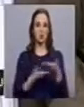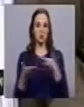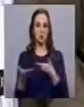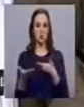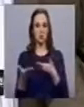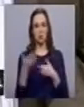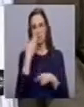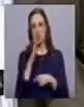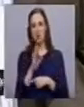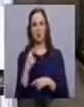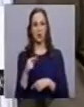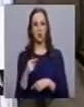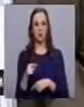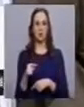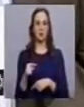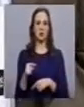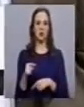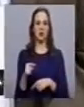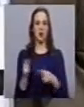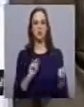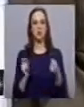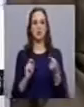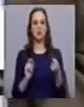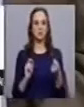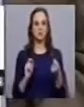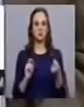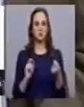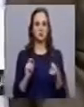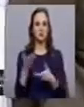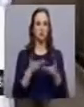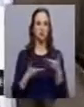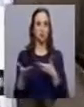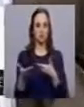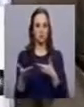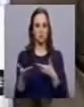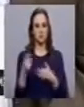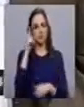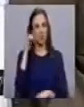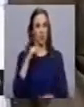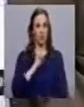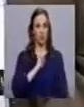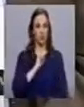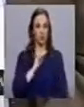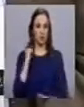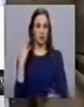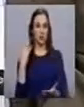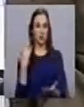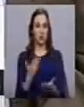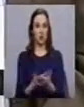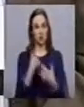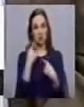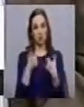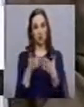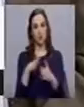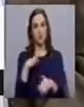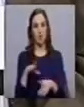exemplo? Houve ali uma, digamos, em cima da mesa, quais são os trunfos? A ideia que temos é que ainda não destrunfaram tudo. Creio que agora